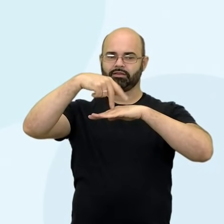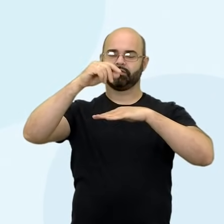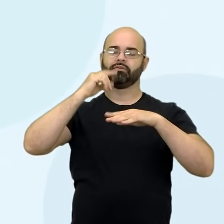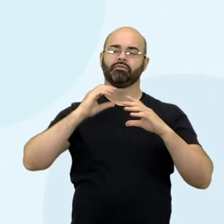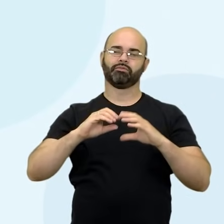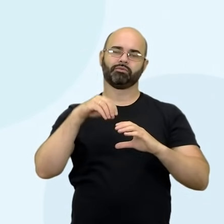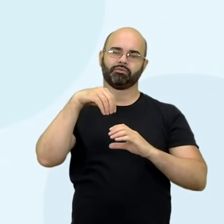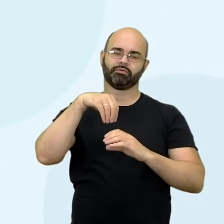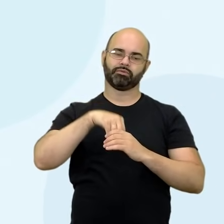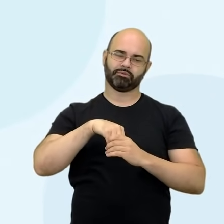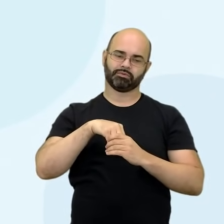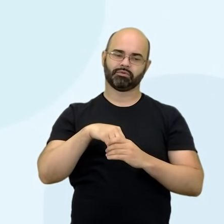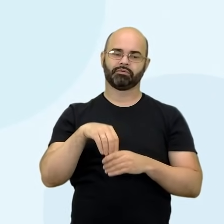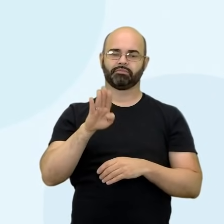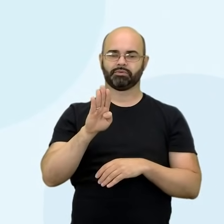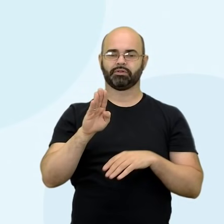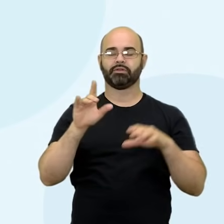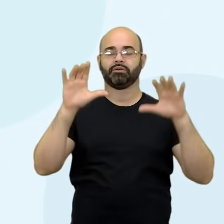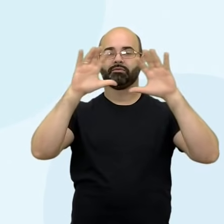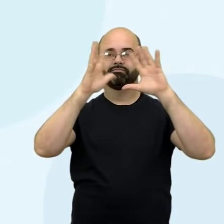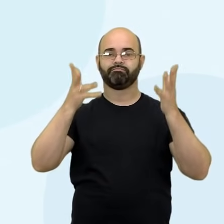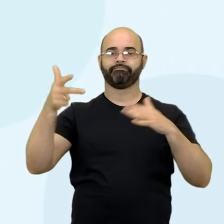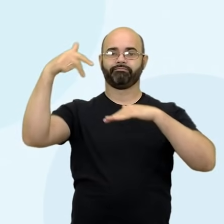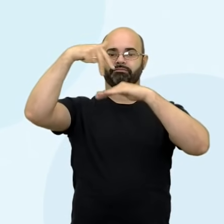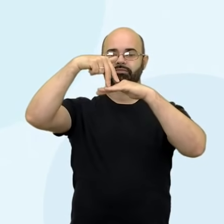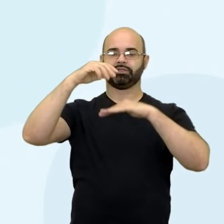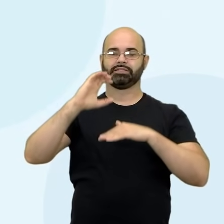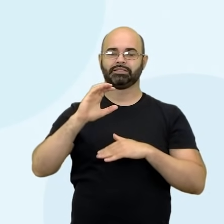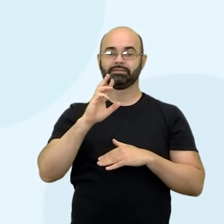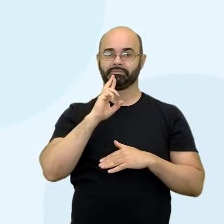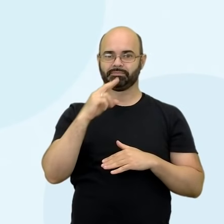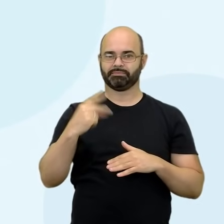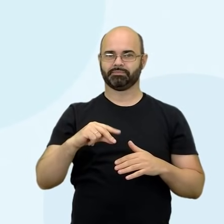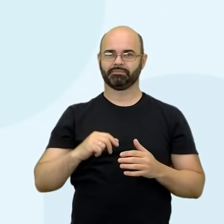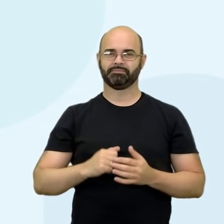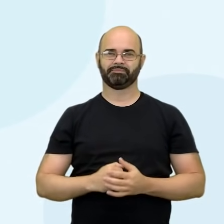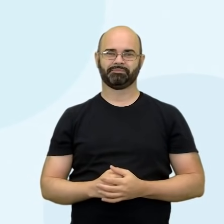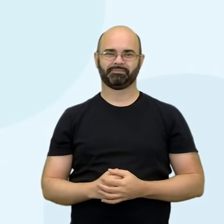alternativa b e se você acha que está acima da atmosfera câncer você valendo